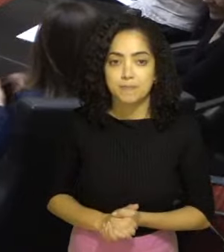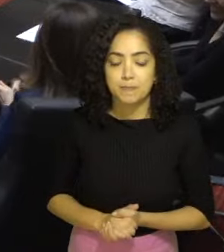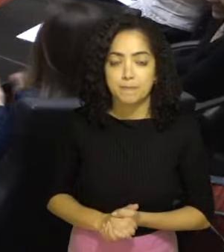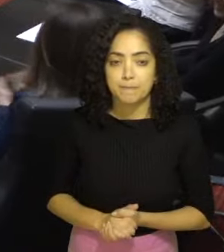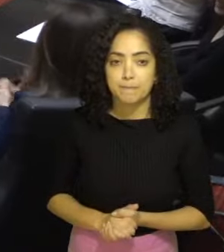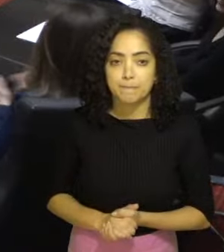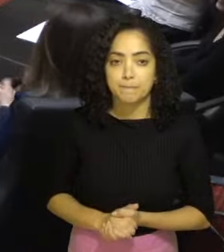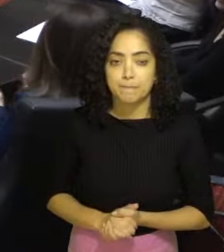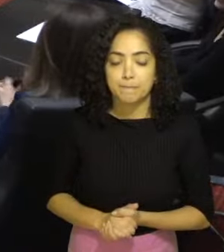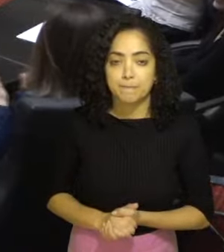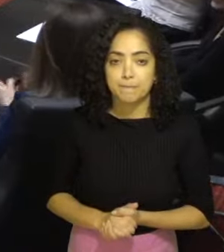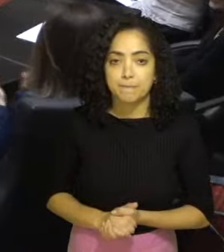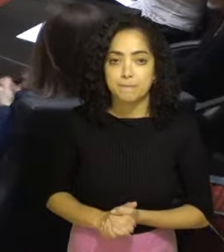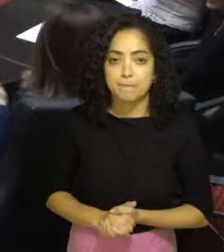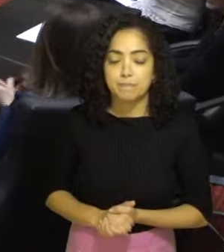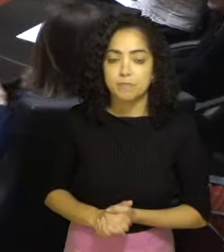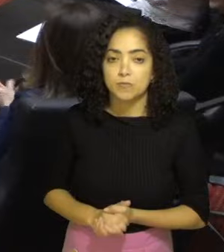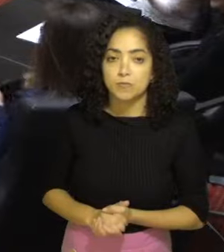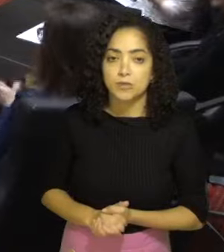Claro.